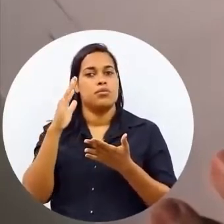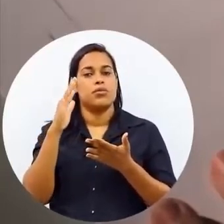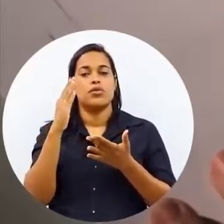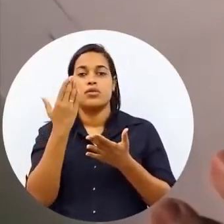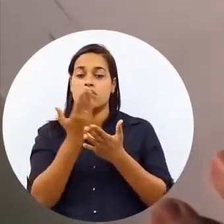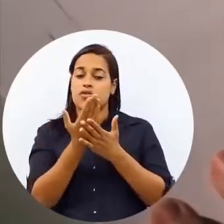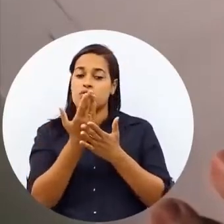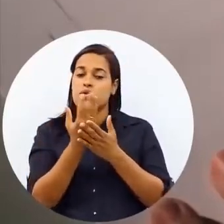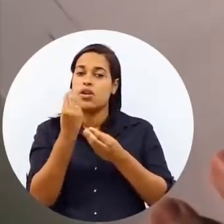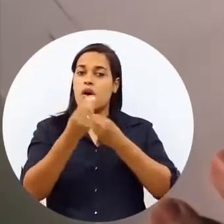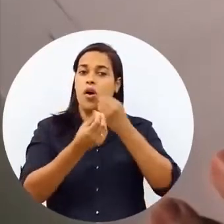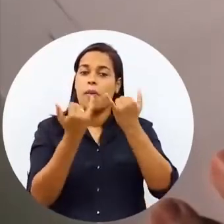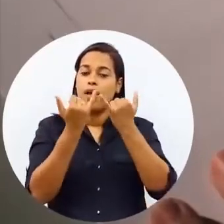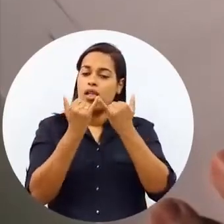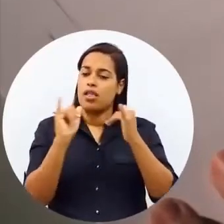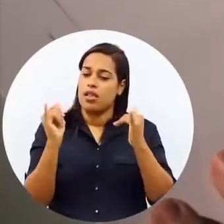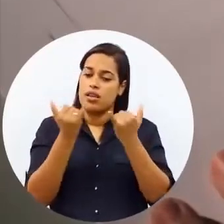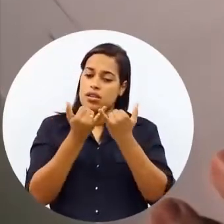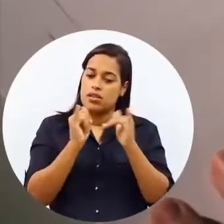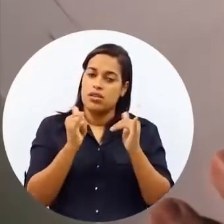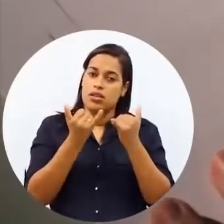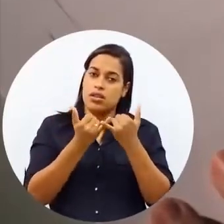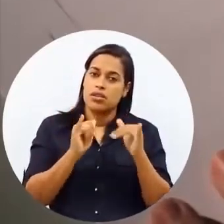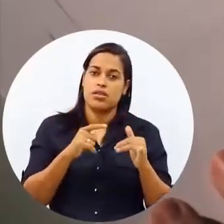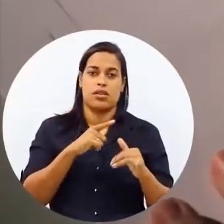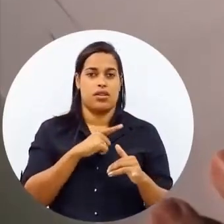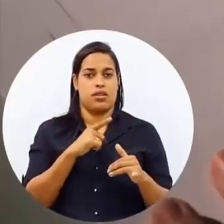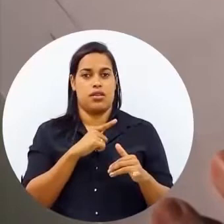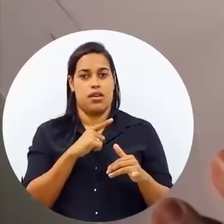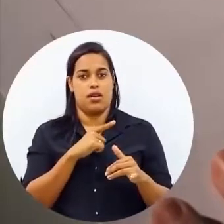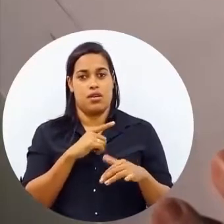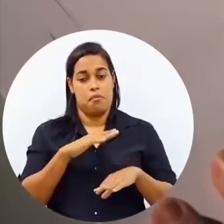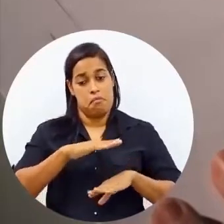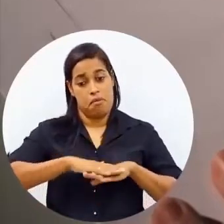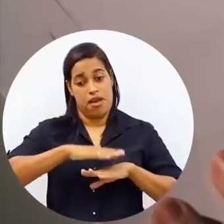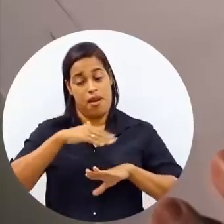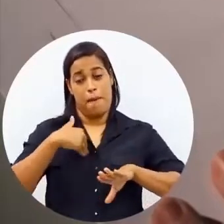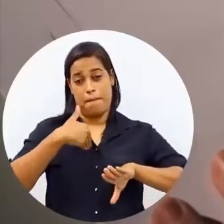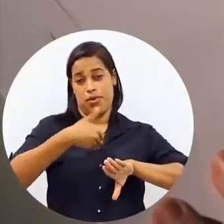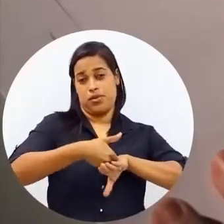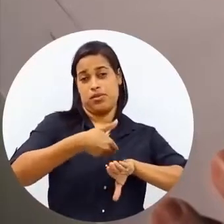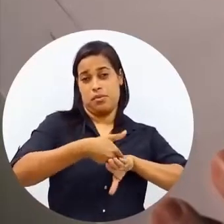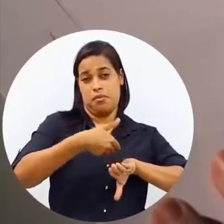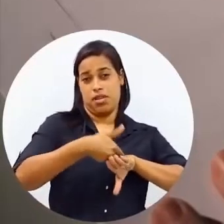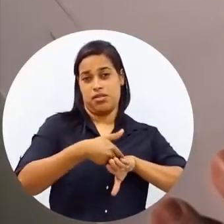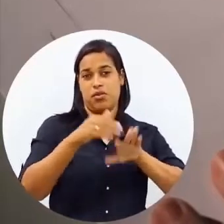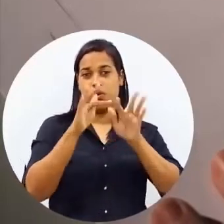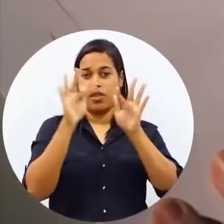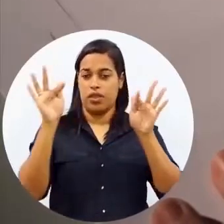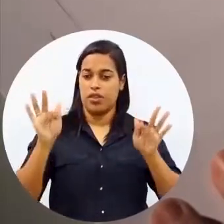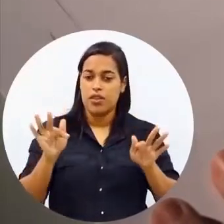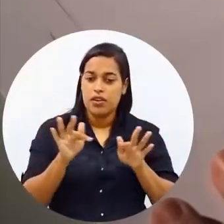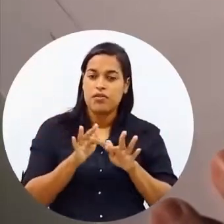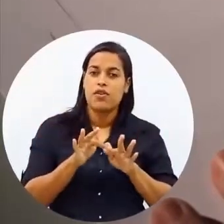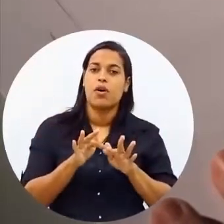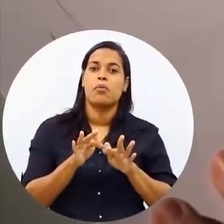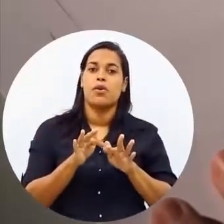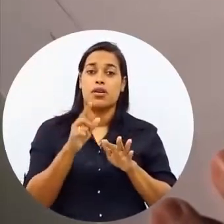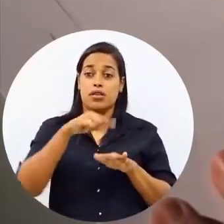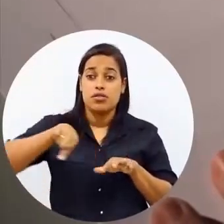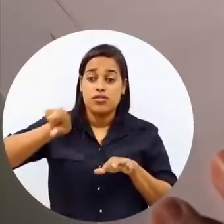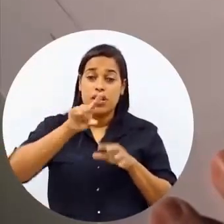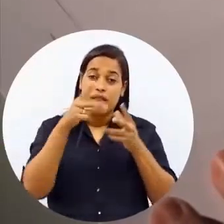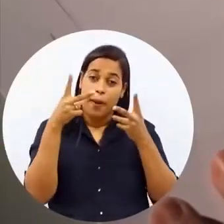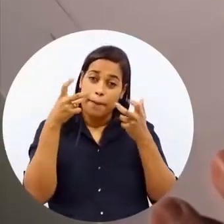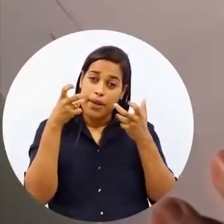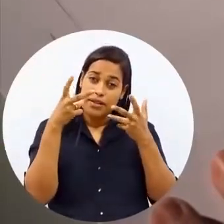traçar as linhas curvas que vão dar maior aproximação da forma arredondada que a gente está observando